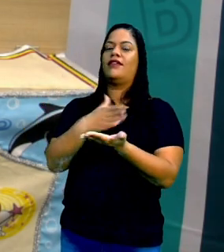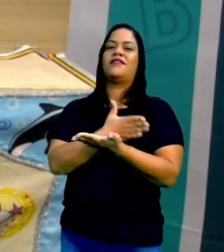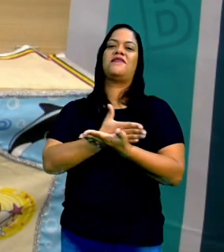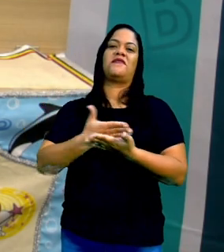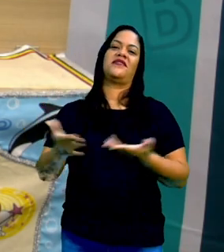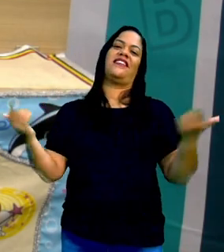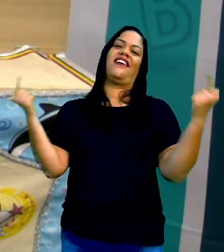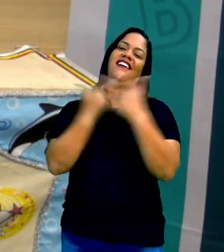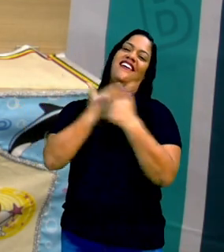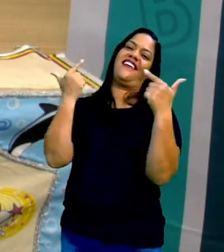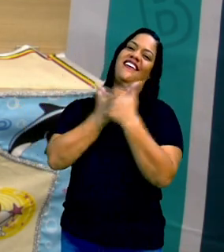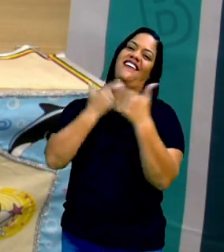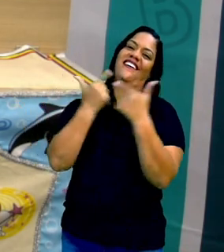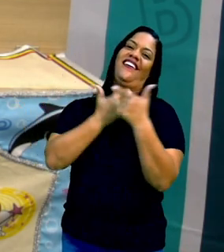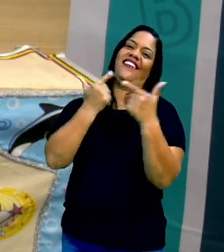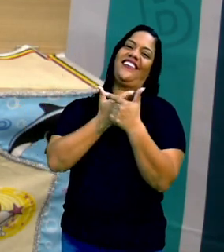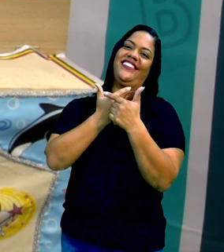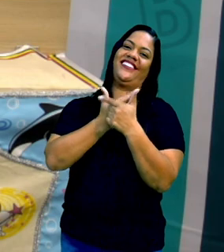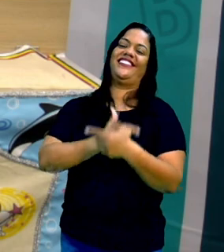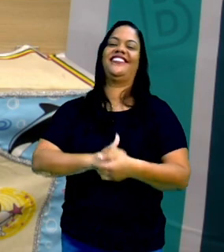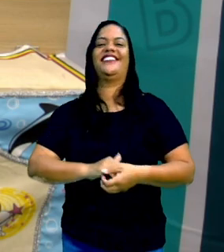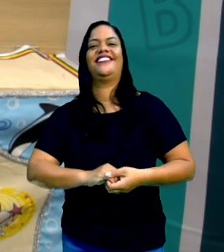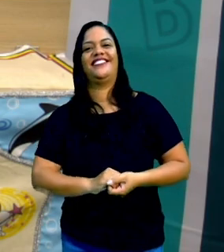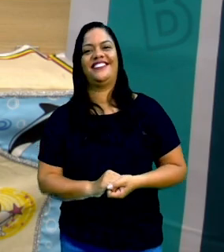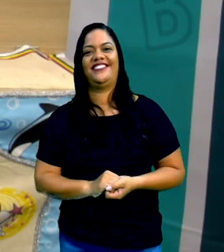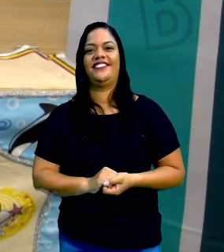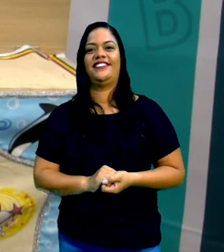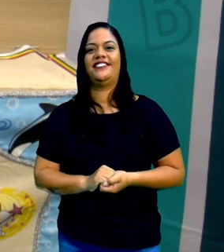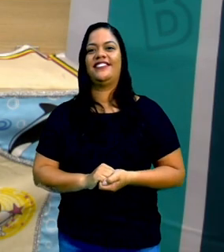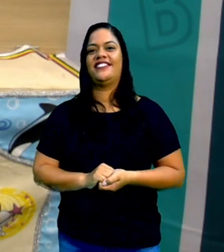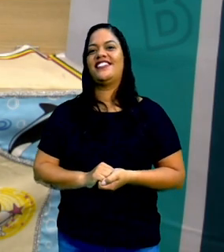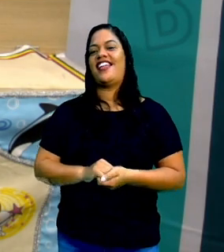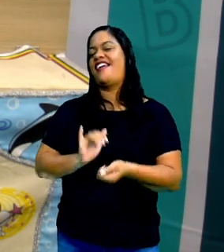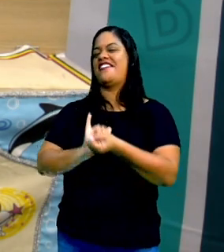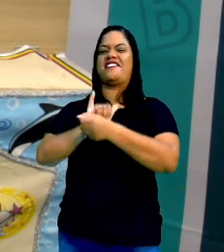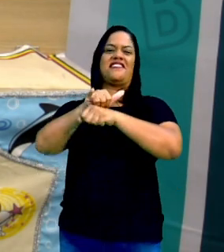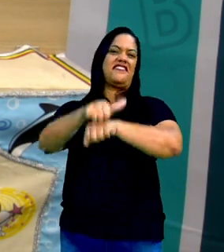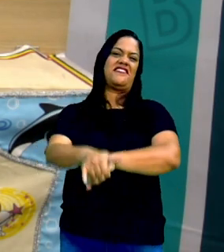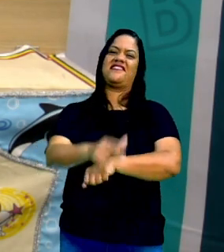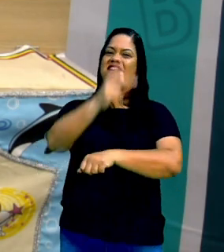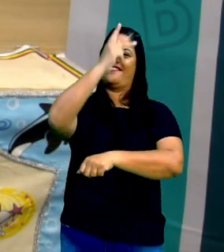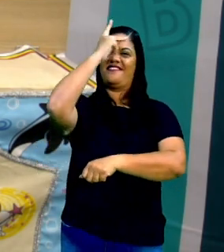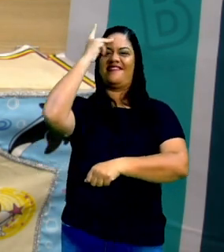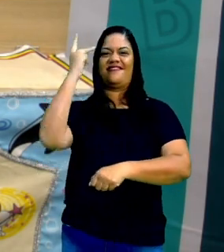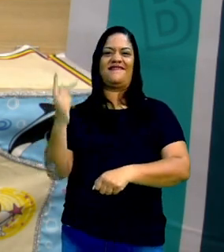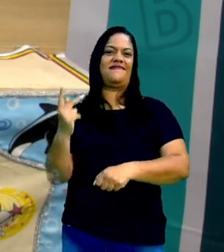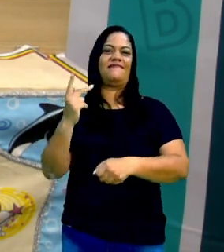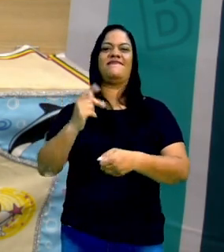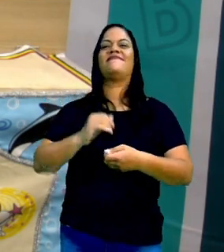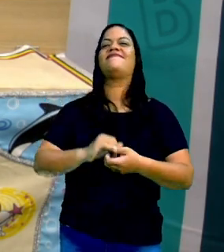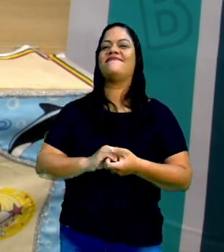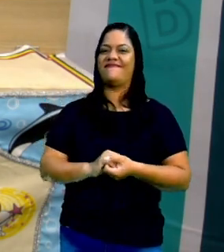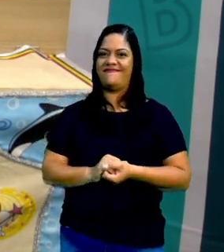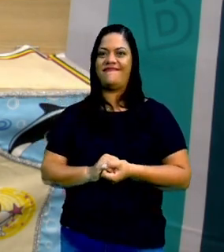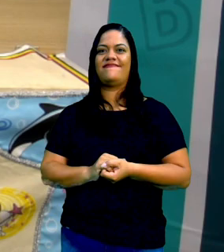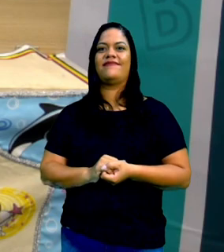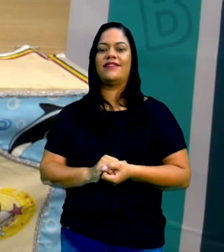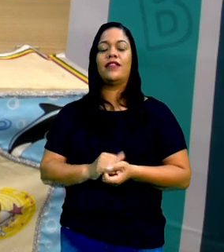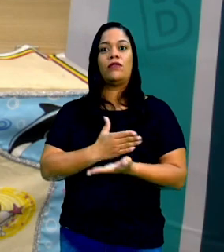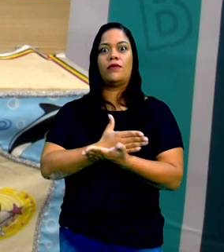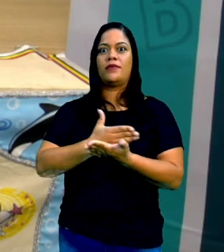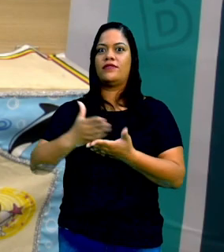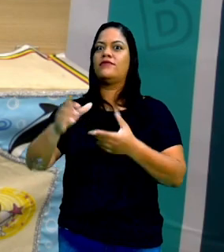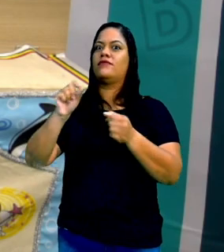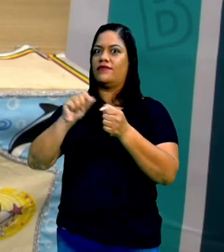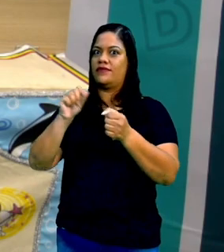começava a mangar da cara das pessoas. Dizendo que estava enganando as pessoas. E ele começou